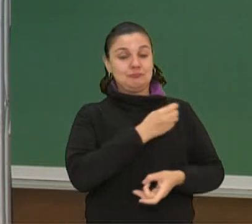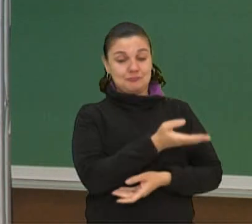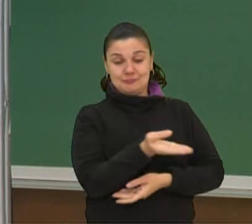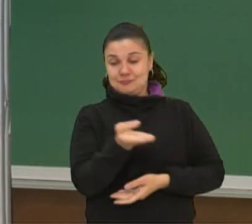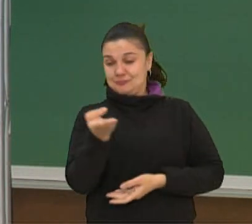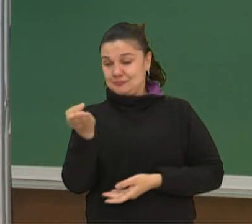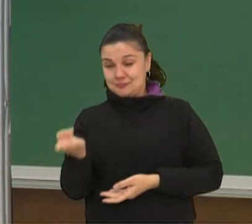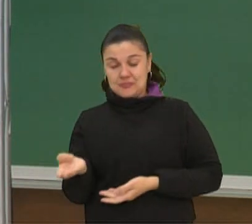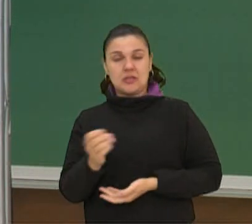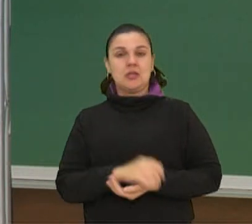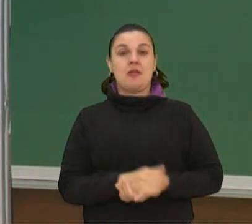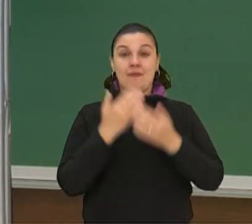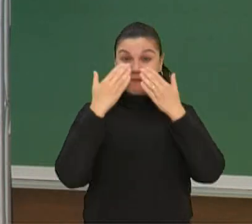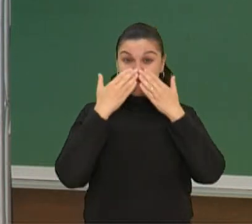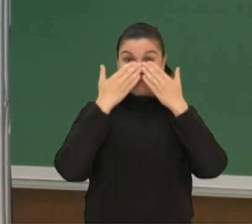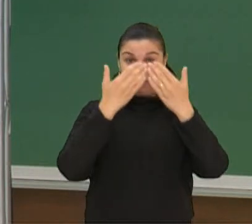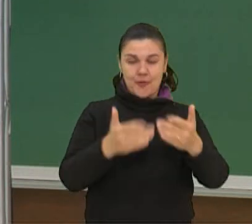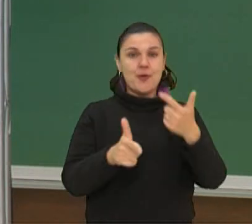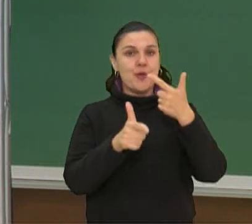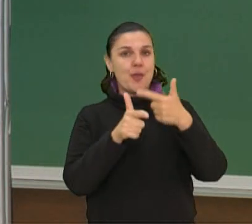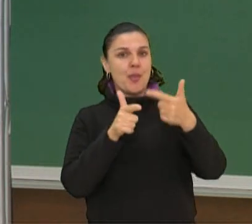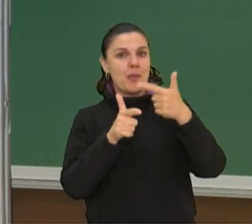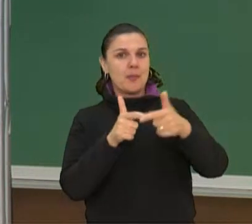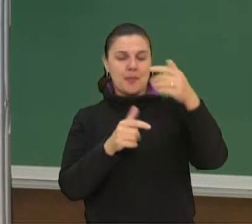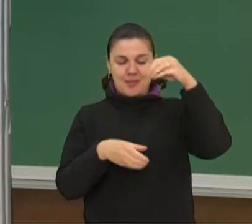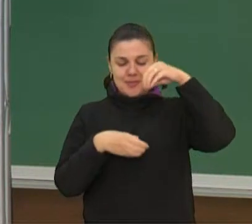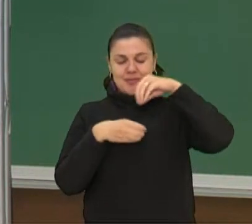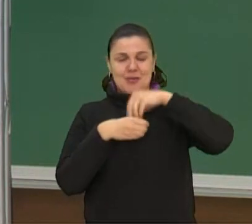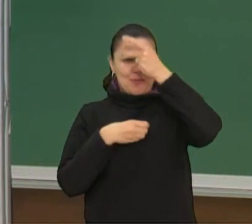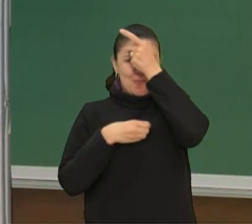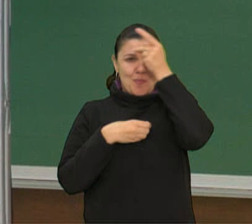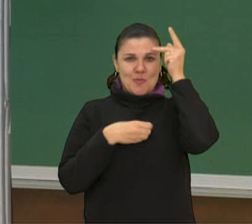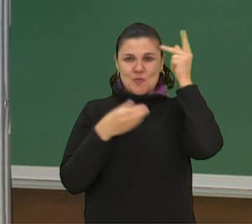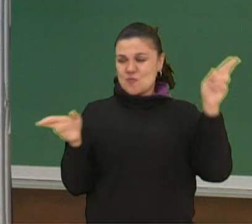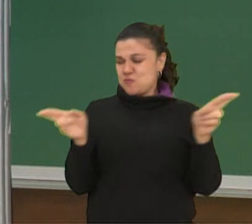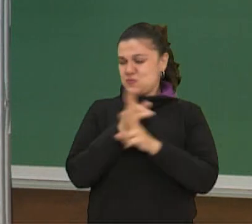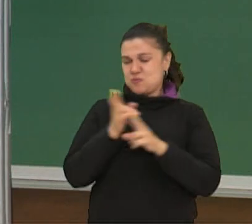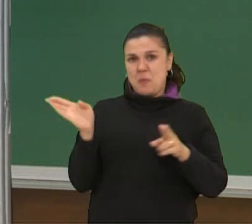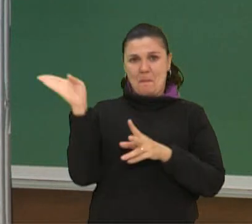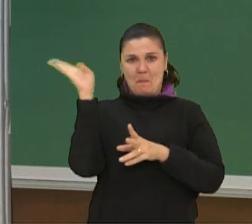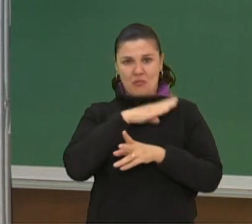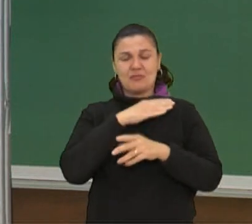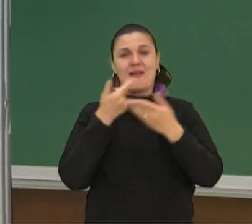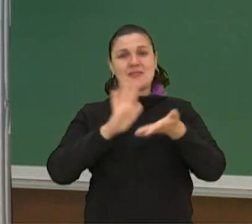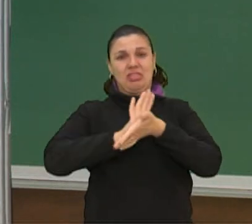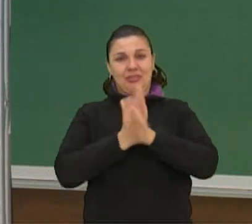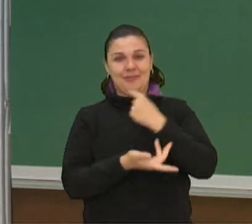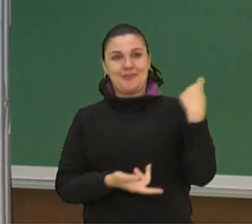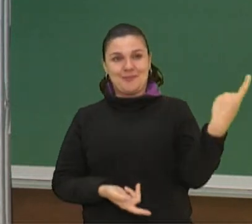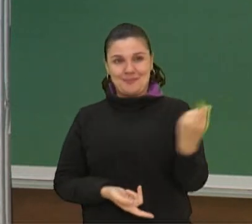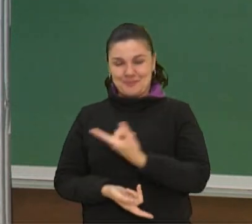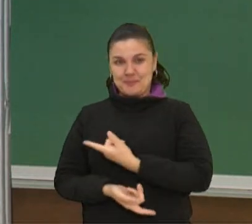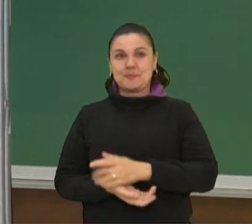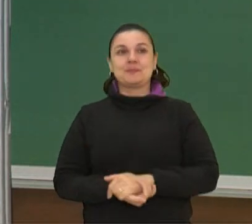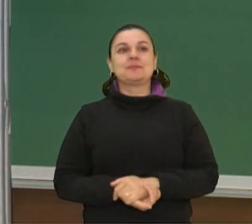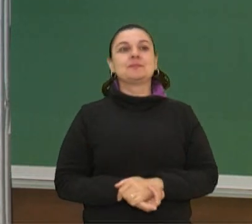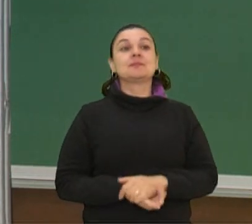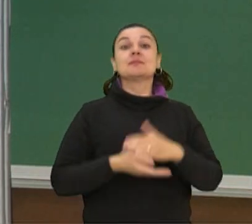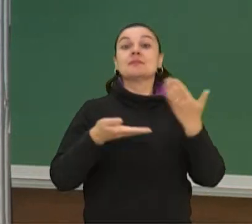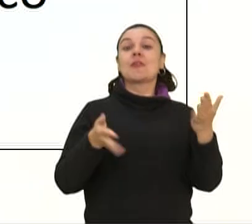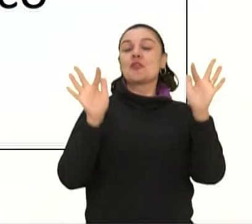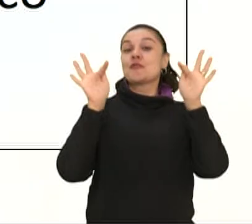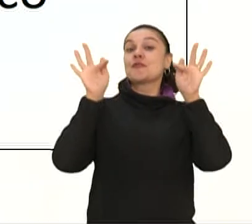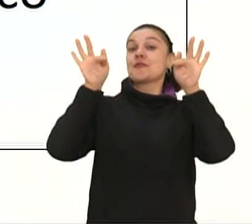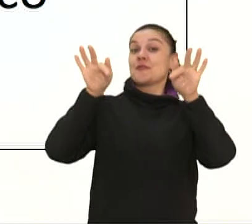teve também a peste antonina, né? Algo que podemos se assimilar com o Covid-19 agora, que matou